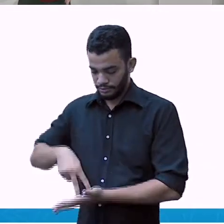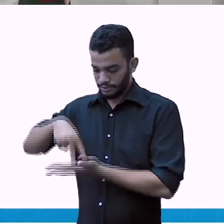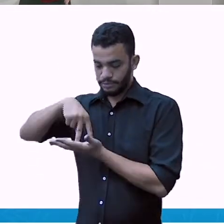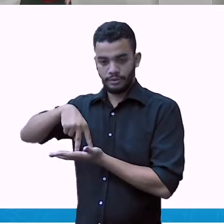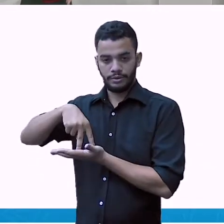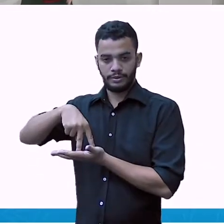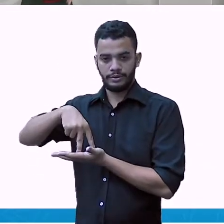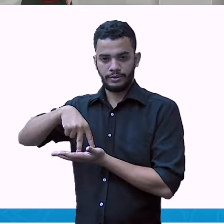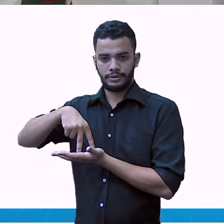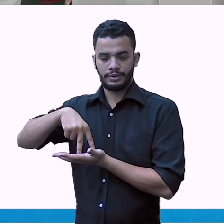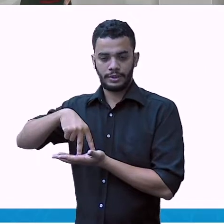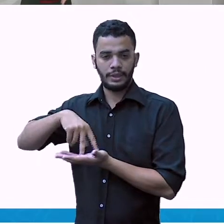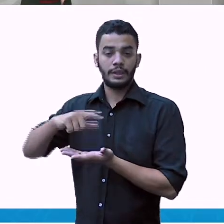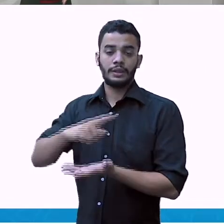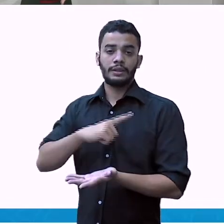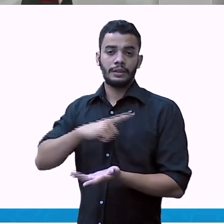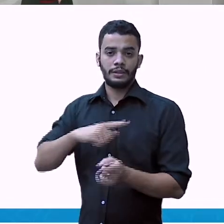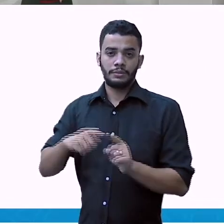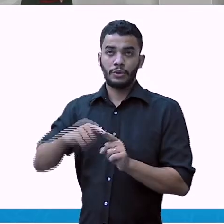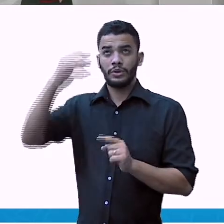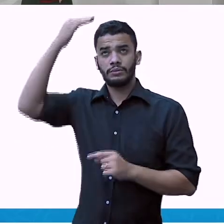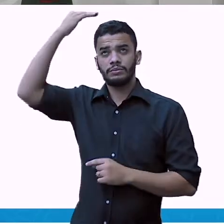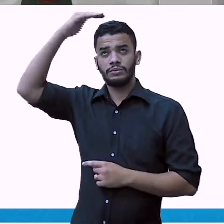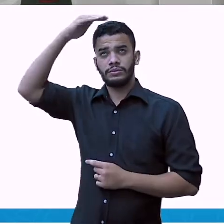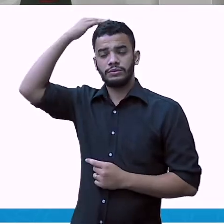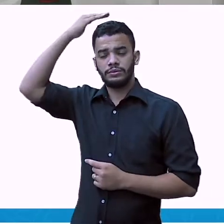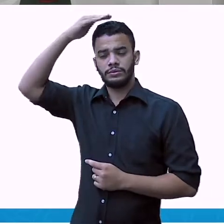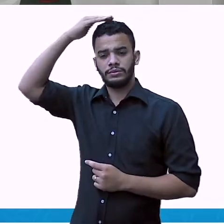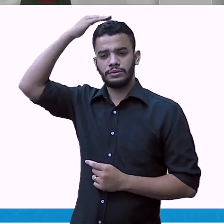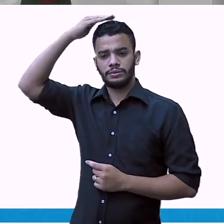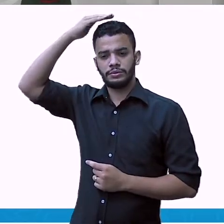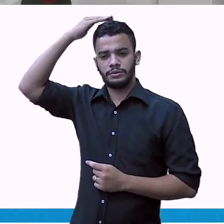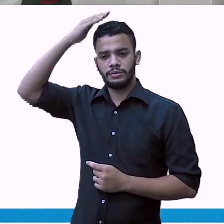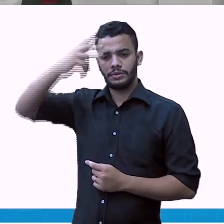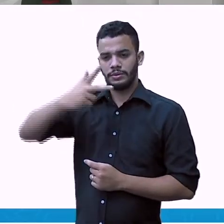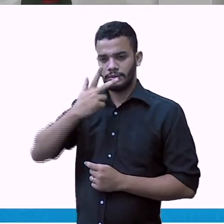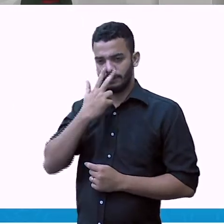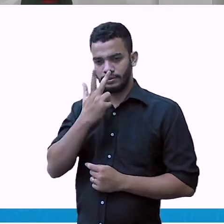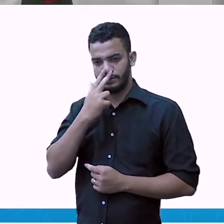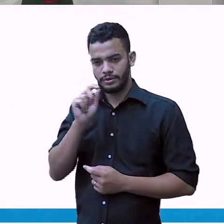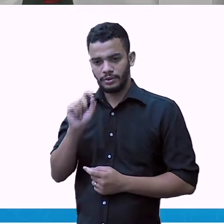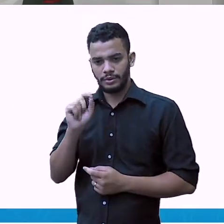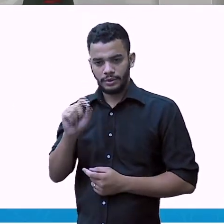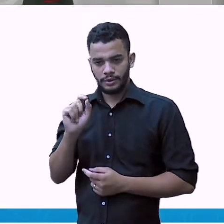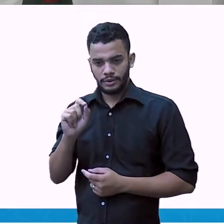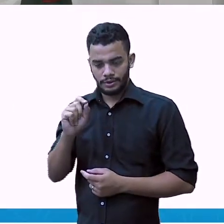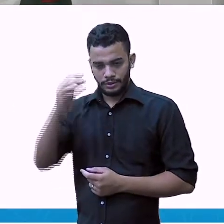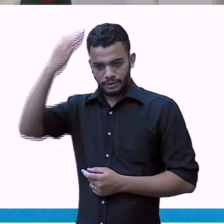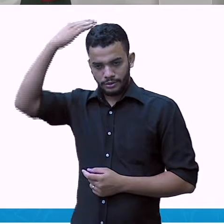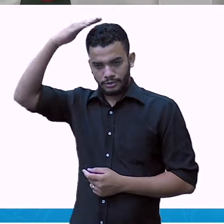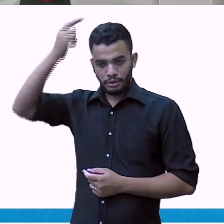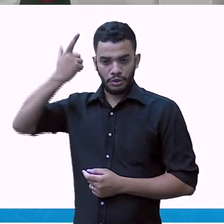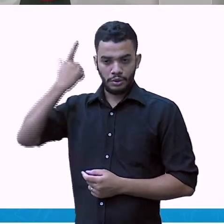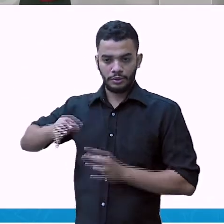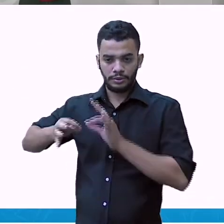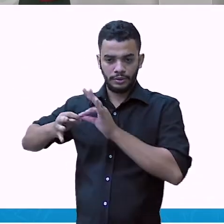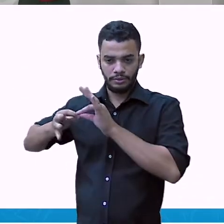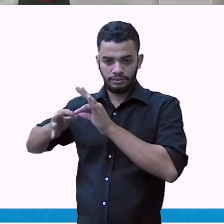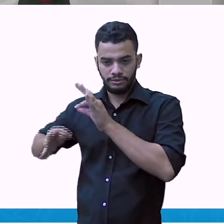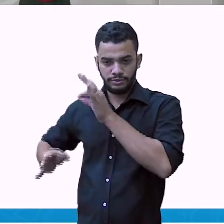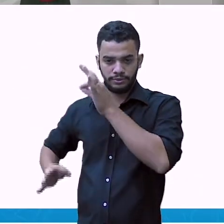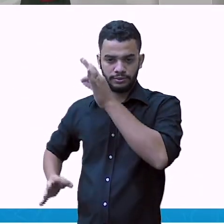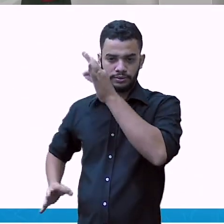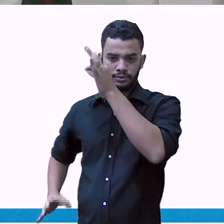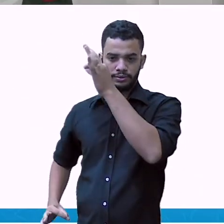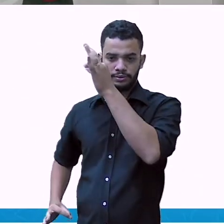vem uma haste sobre sua cabeça, você se lembra? Quando a gente, principalmente nos nossos postos de saúde, quando chega ali, ele